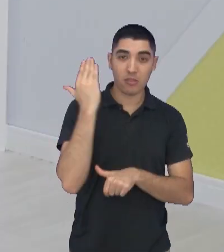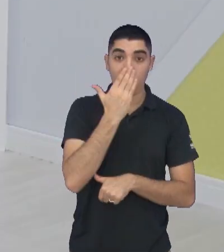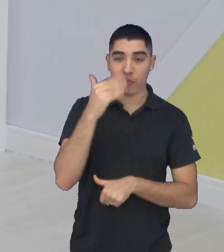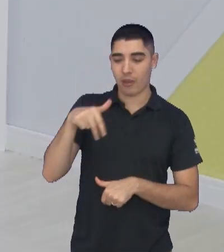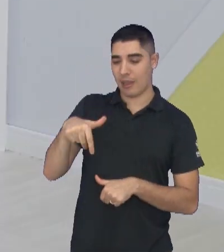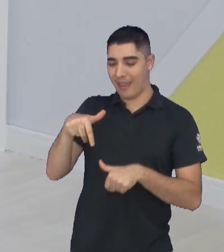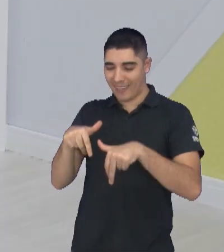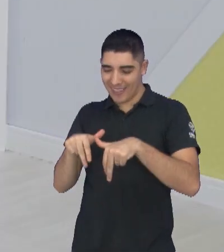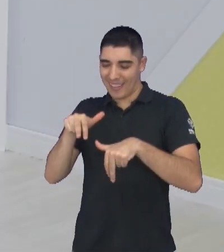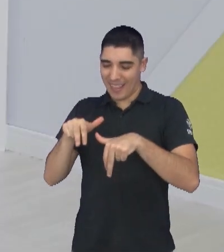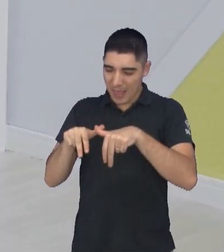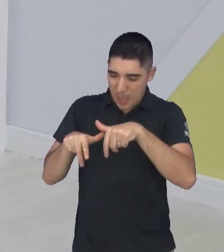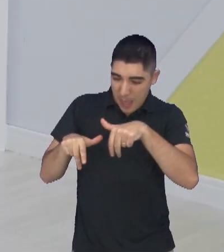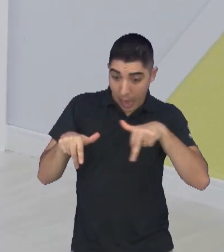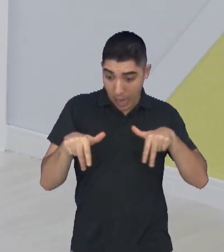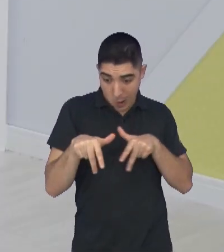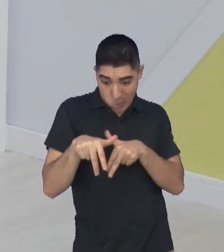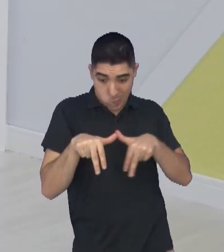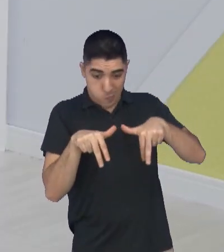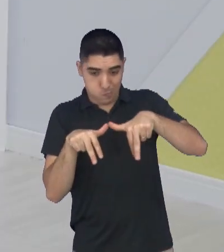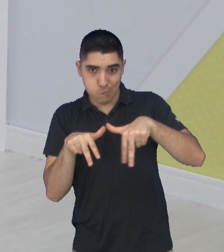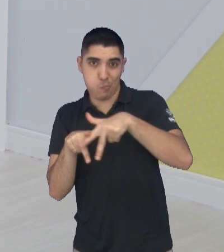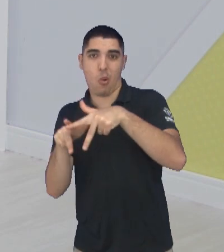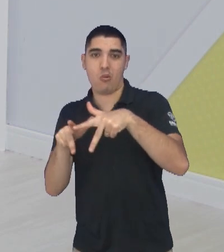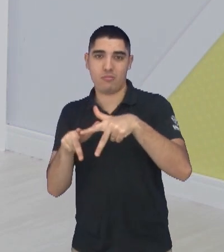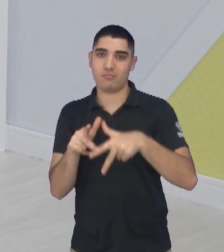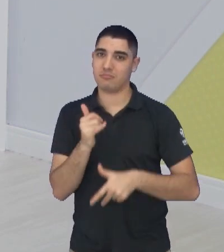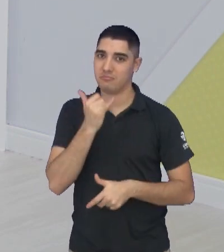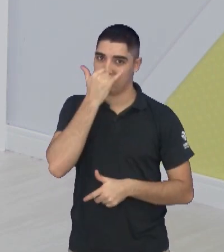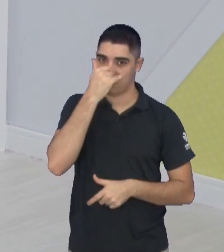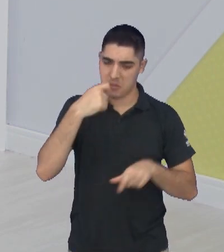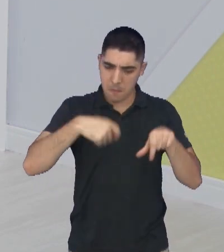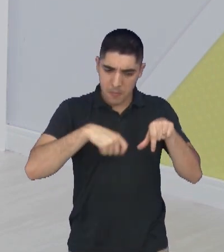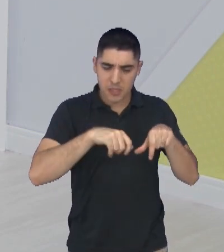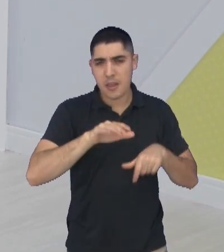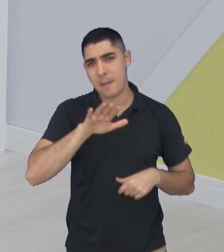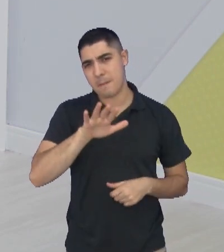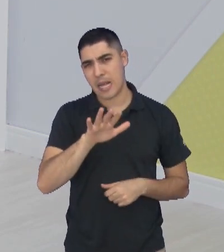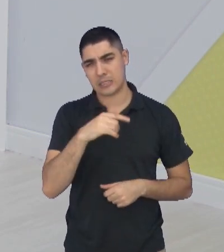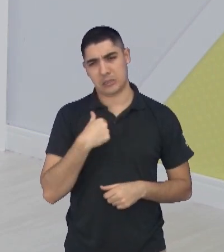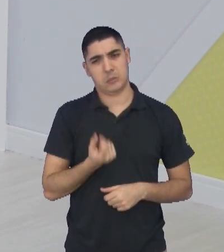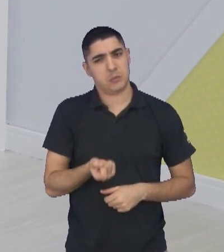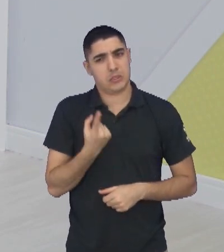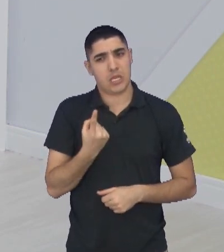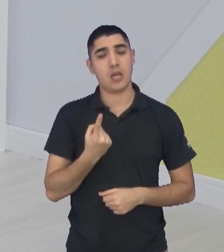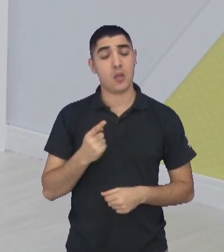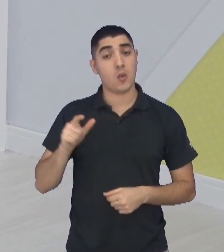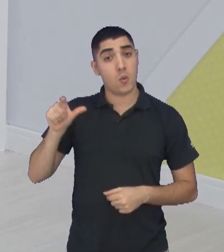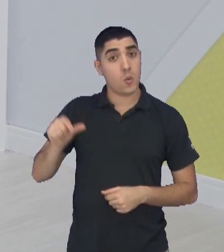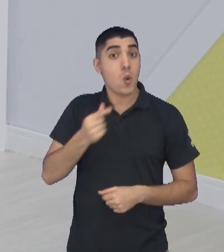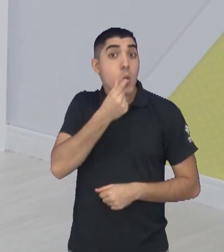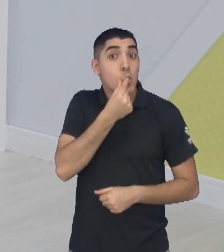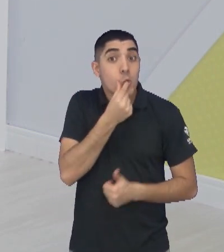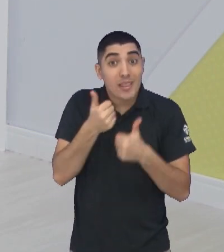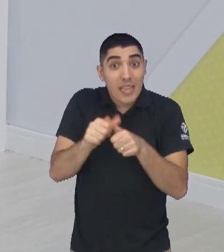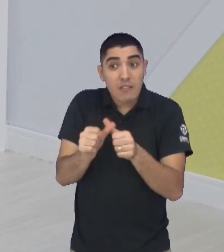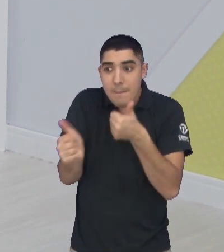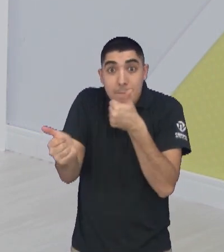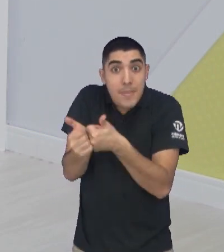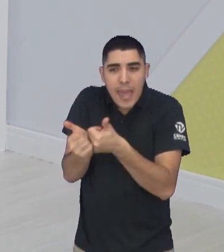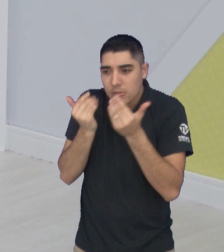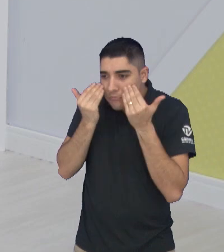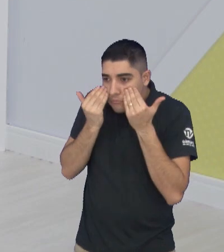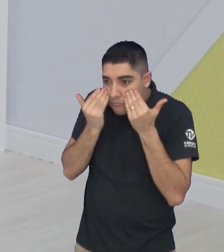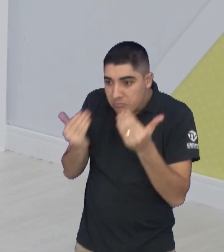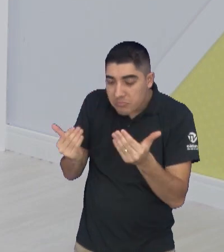obviamente, naquele mangue que está ali, e acabou marcando o pênalti. O que me estranha é o seguinte: primeiro, o juiz estava bem posicionado, ele viu o lance de frente, só se ele